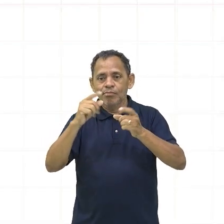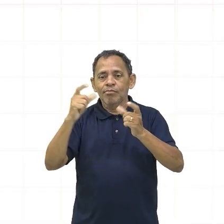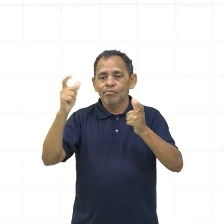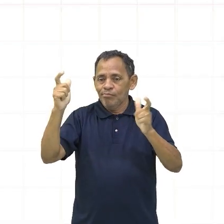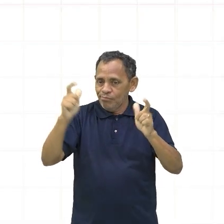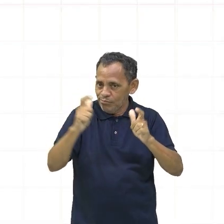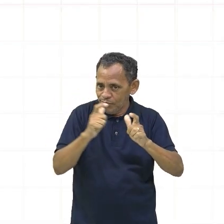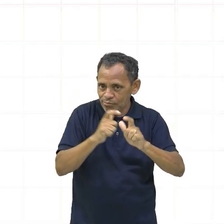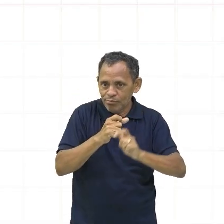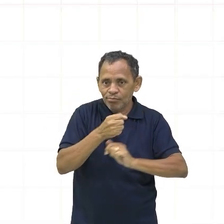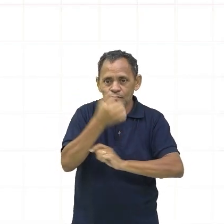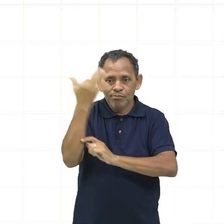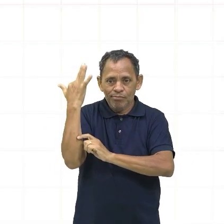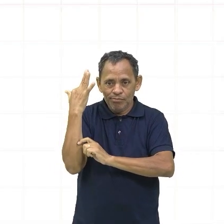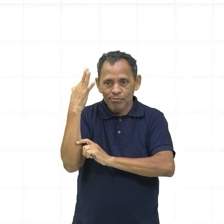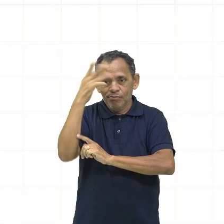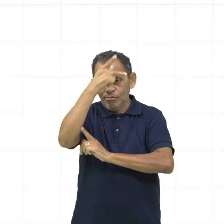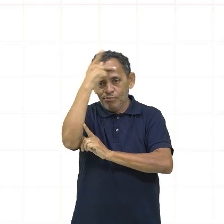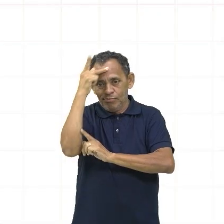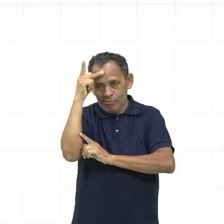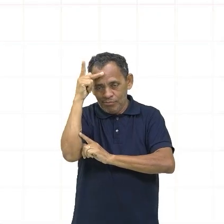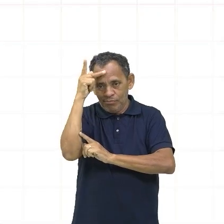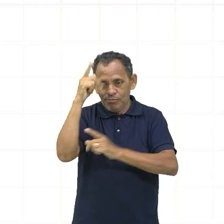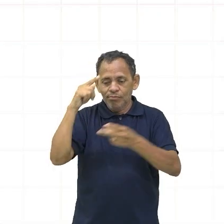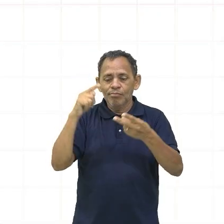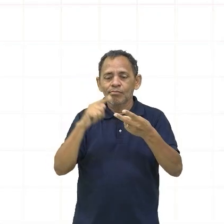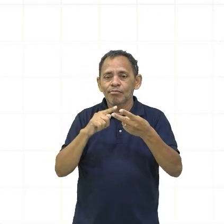com menor quantidade de população.